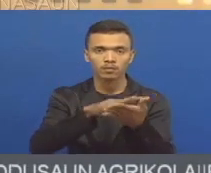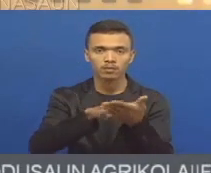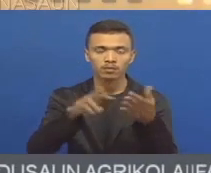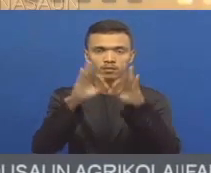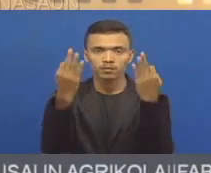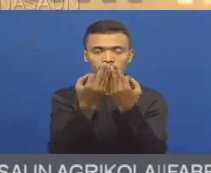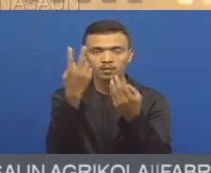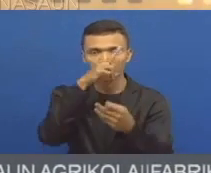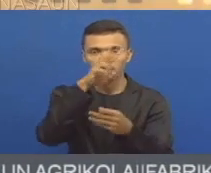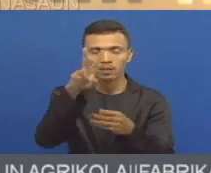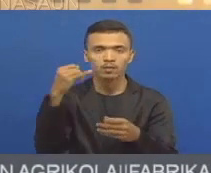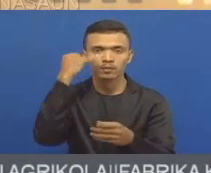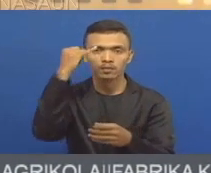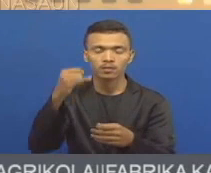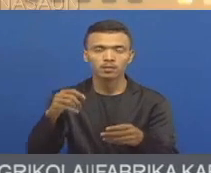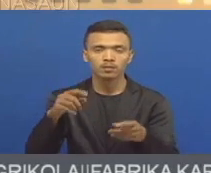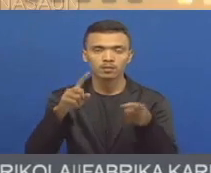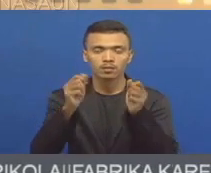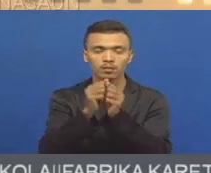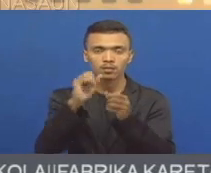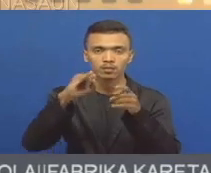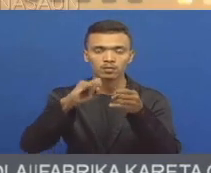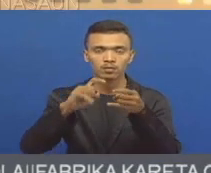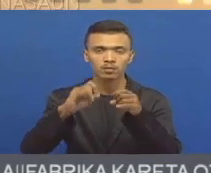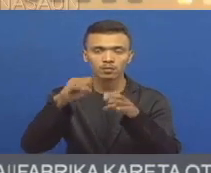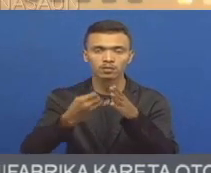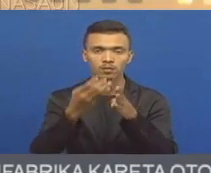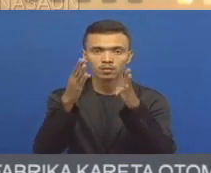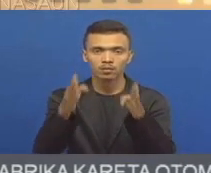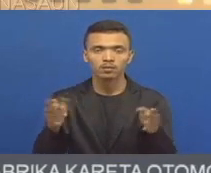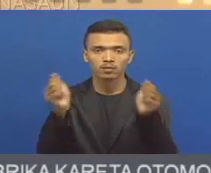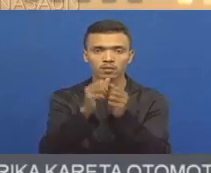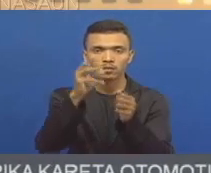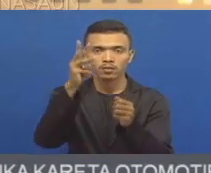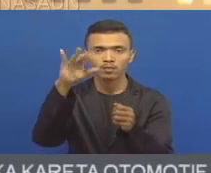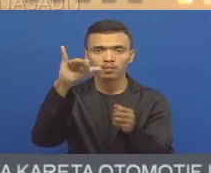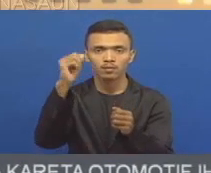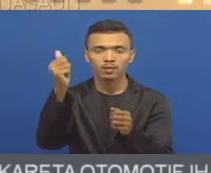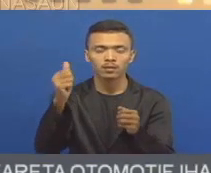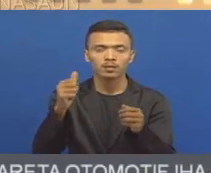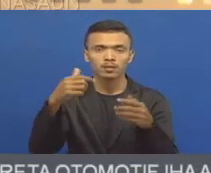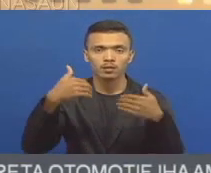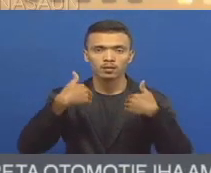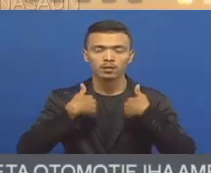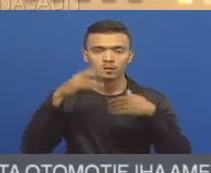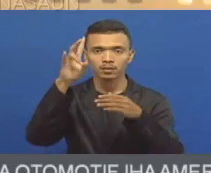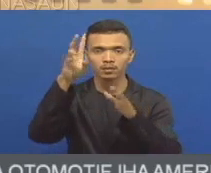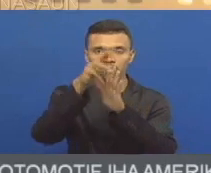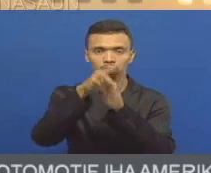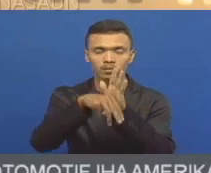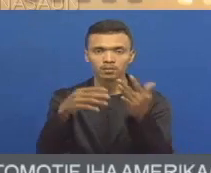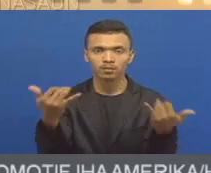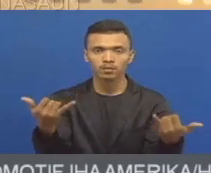turma ita acompanha entrevista José Raimundo o diretora foco pers Maria Fátima Pereira Guterres e resseguimento 7 minutos edição no